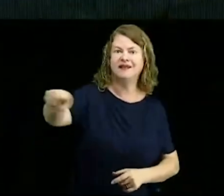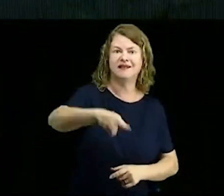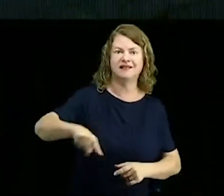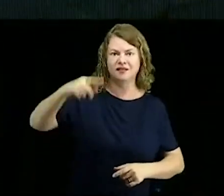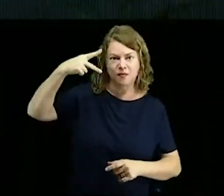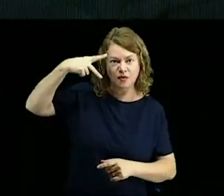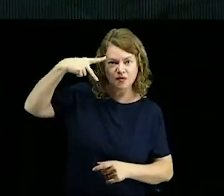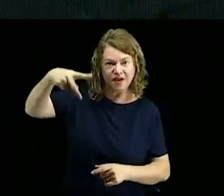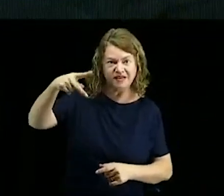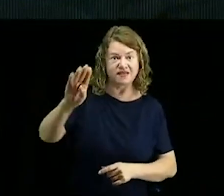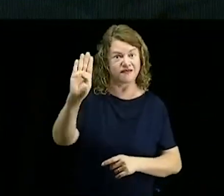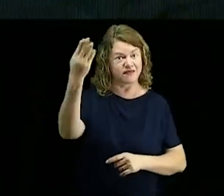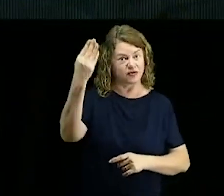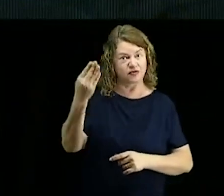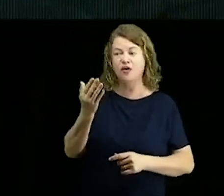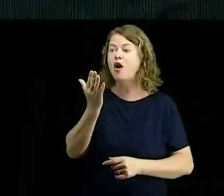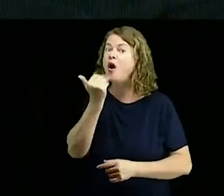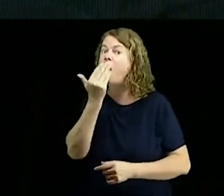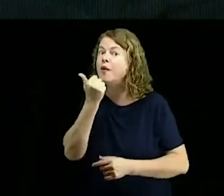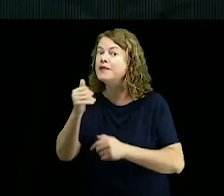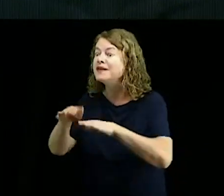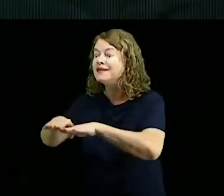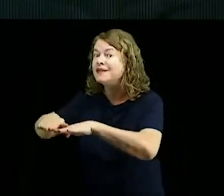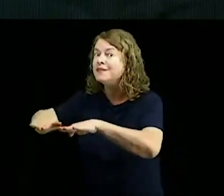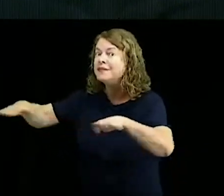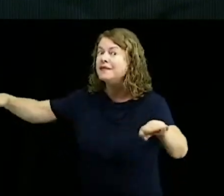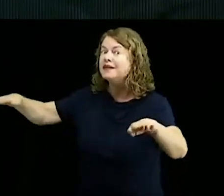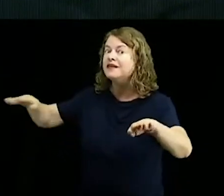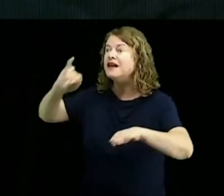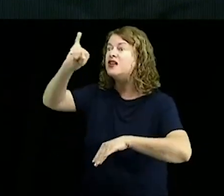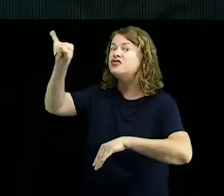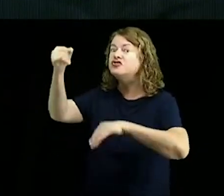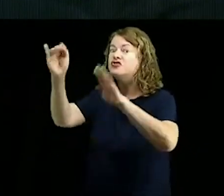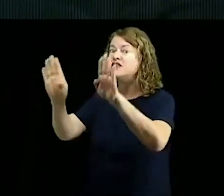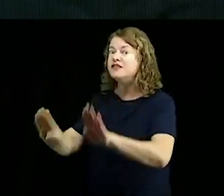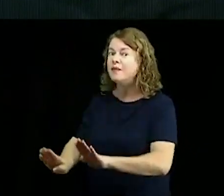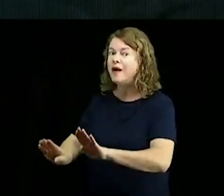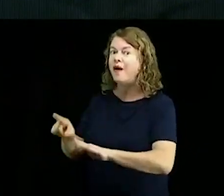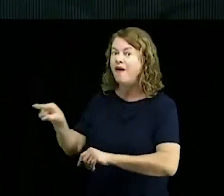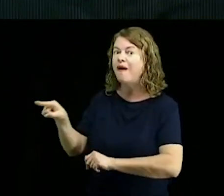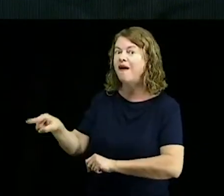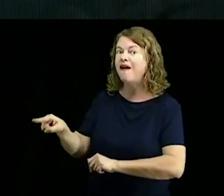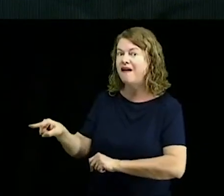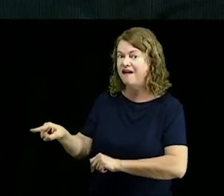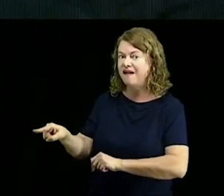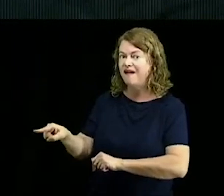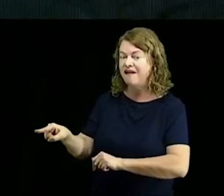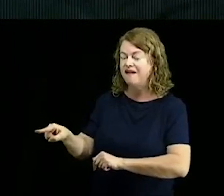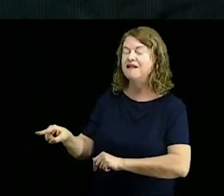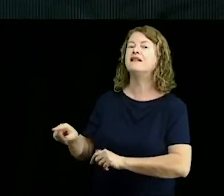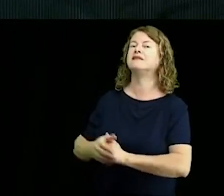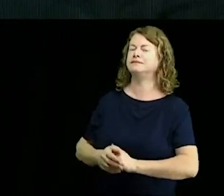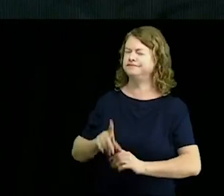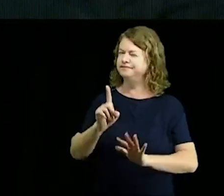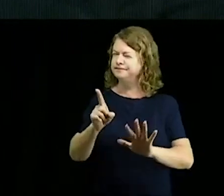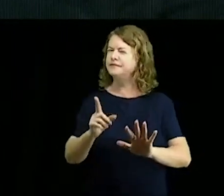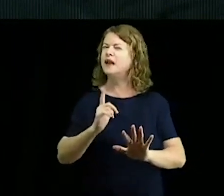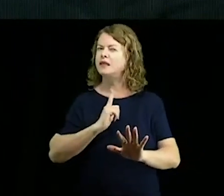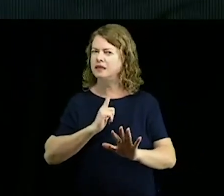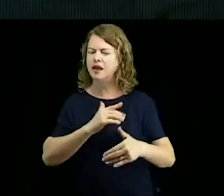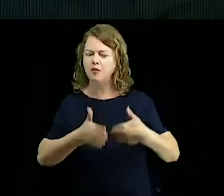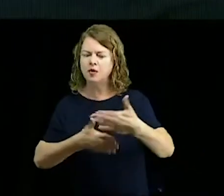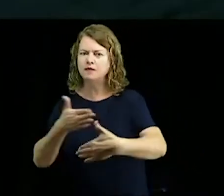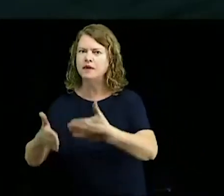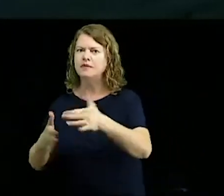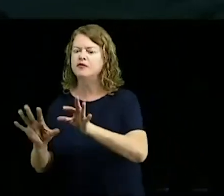mesa de Jezabel. Existe um processo de comunhão que a gente vai enxergar depois, quando